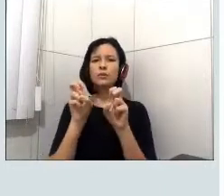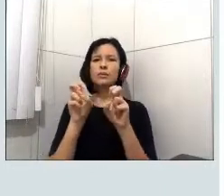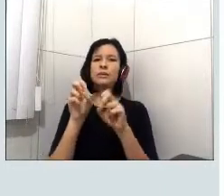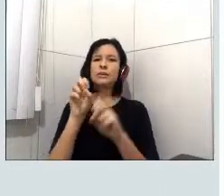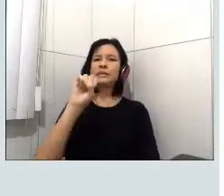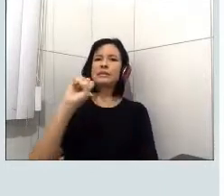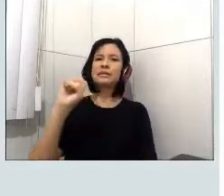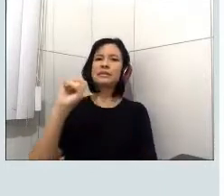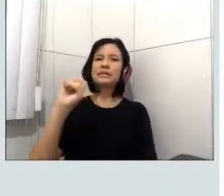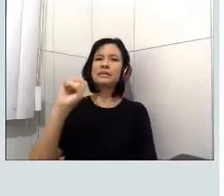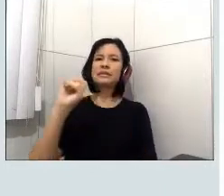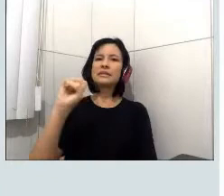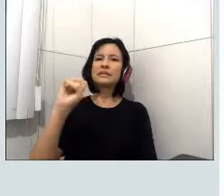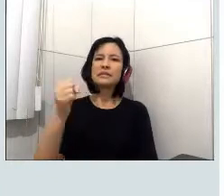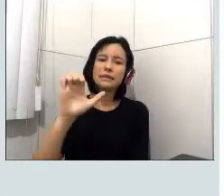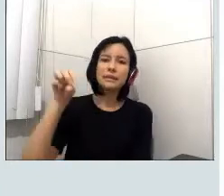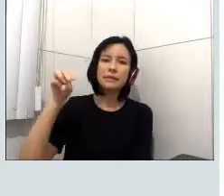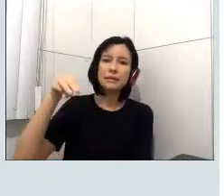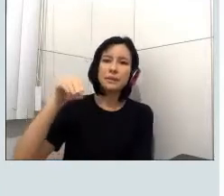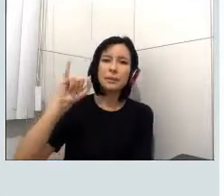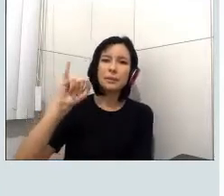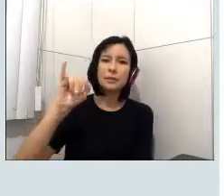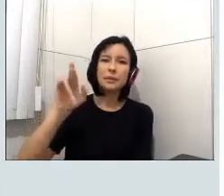semi-reta AB, agora